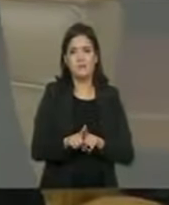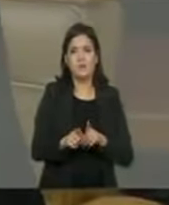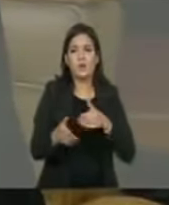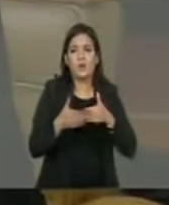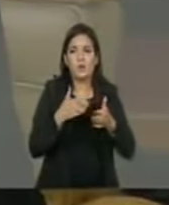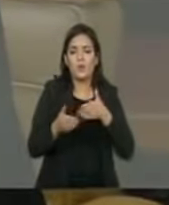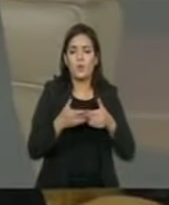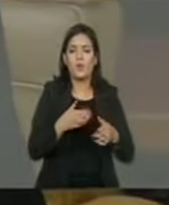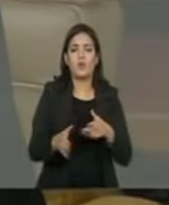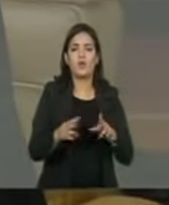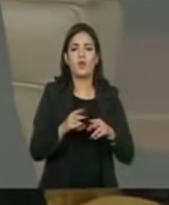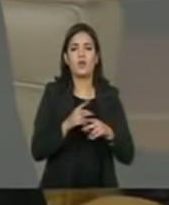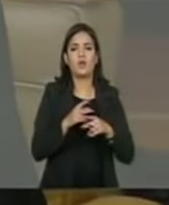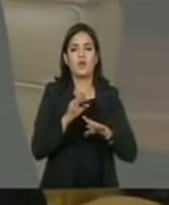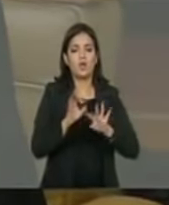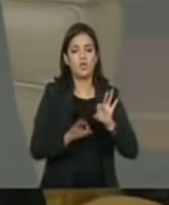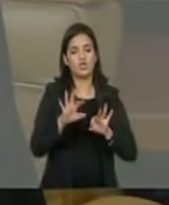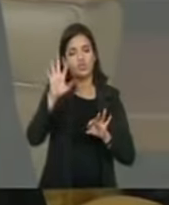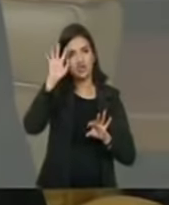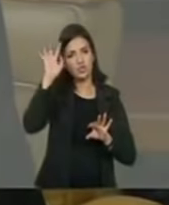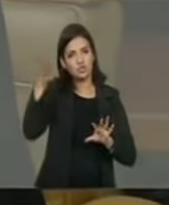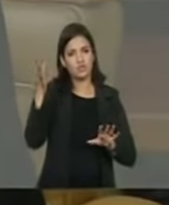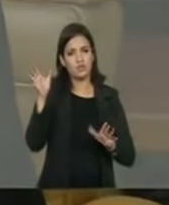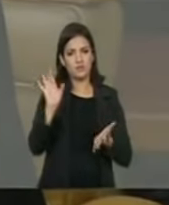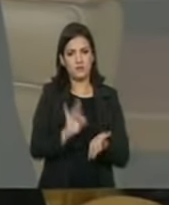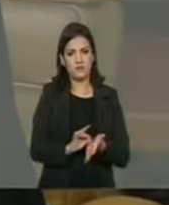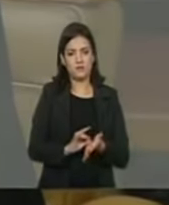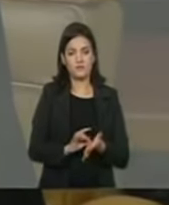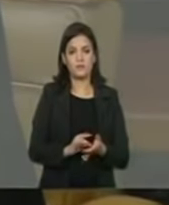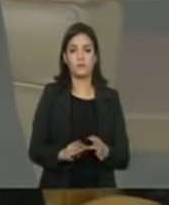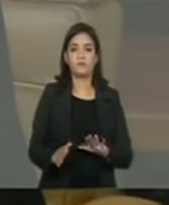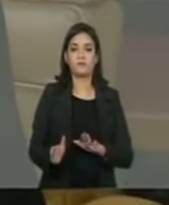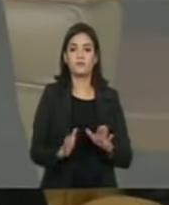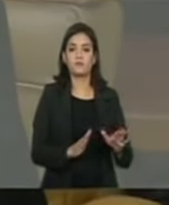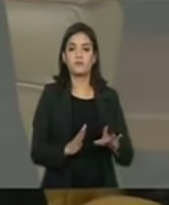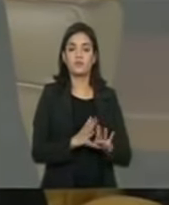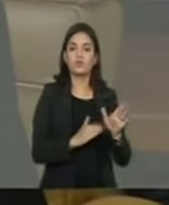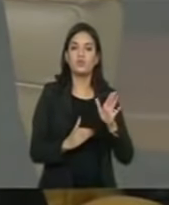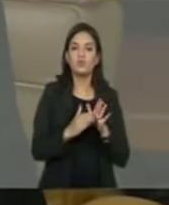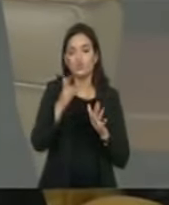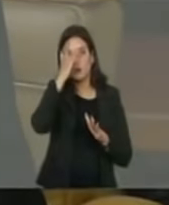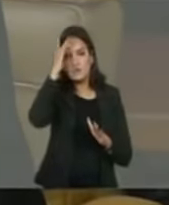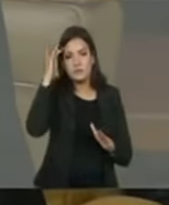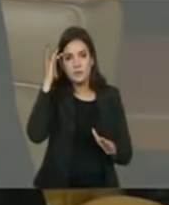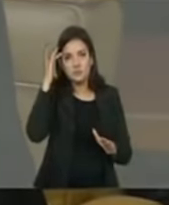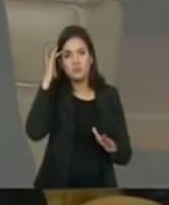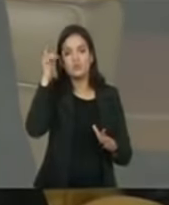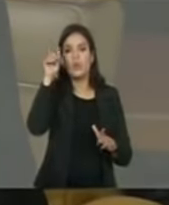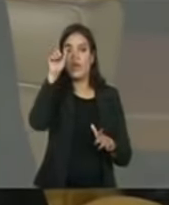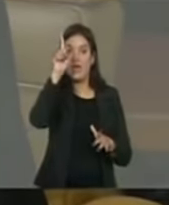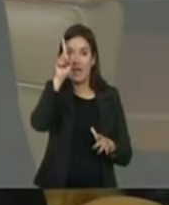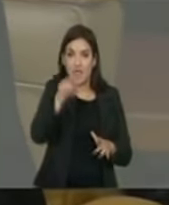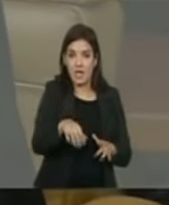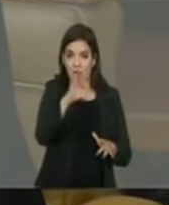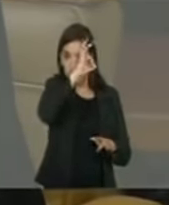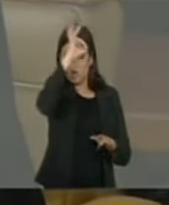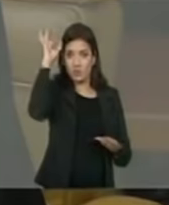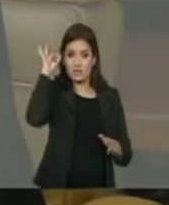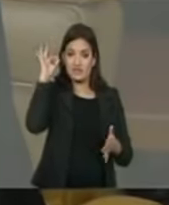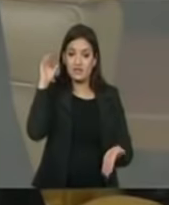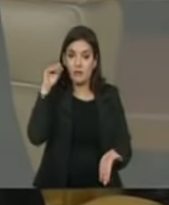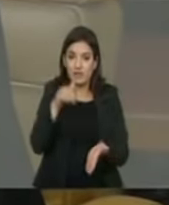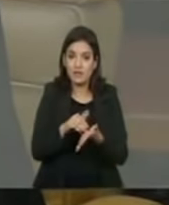judicial definitivo toda e qualquer pessoa deve ser presumida inocente até que tenha sido